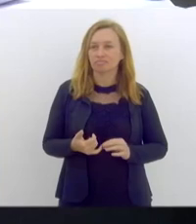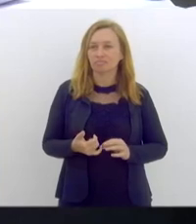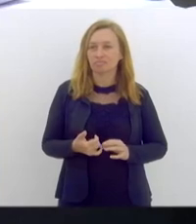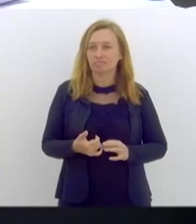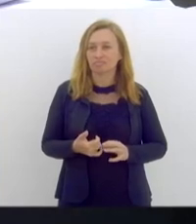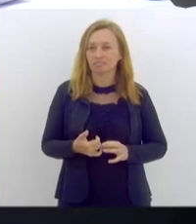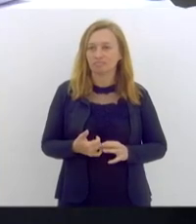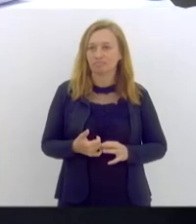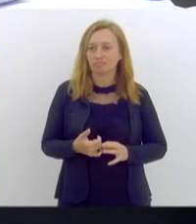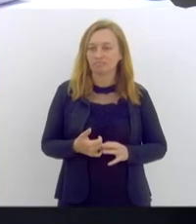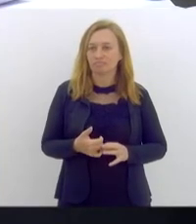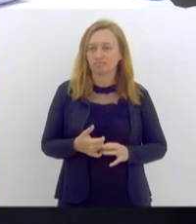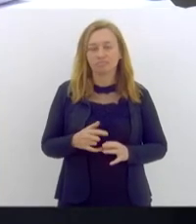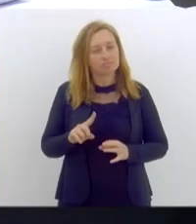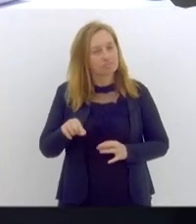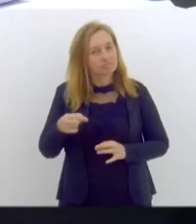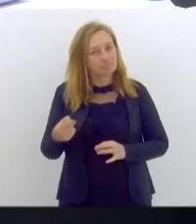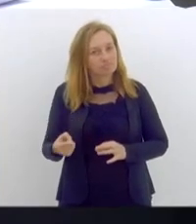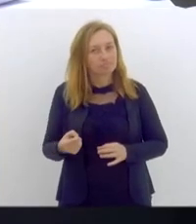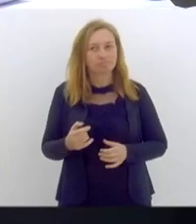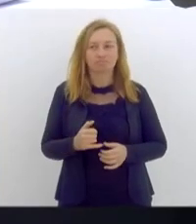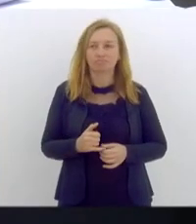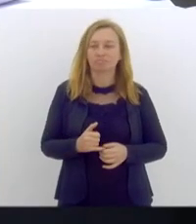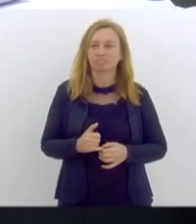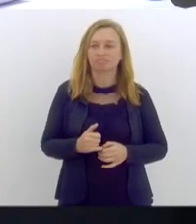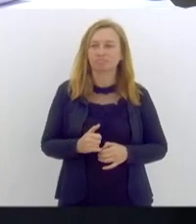para saber se eu tenho alguma outra